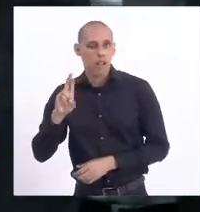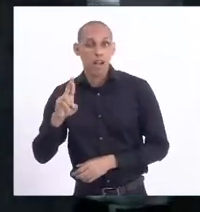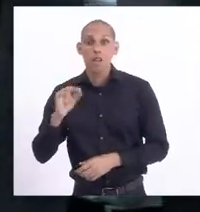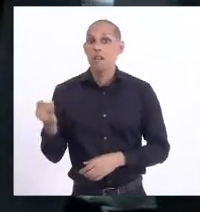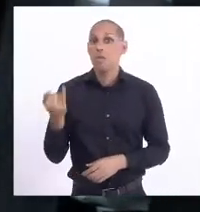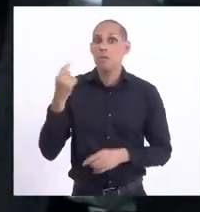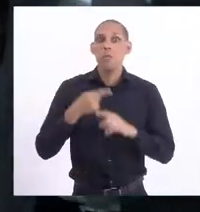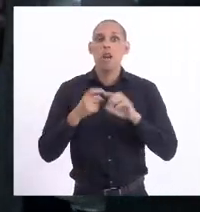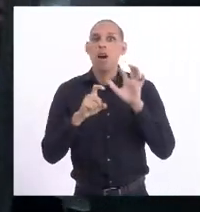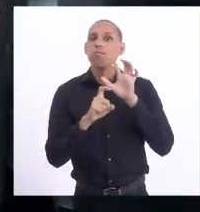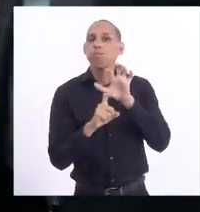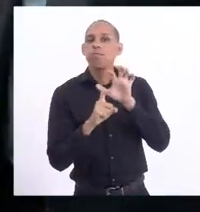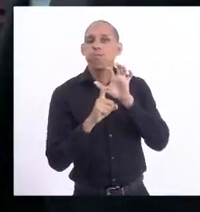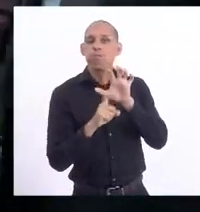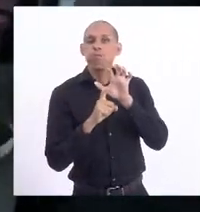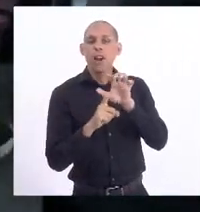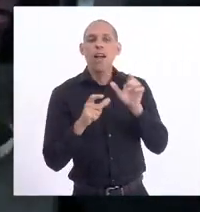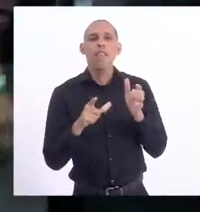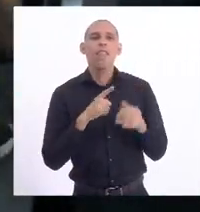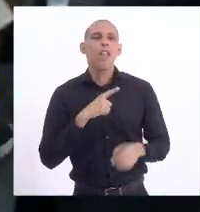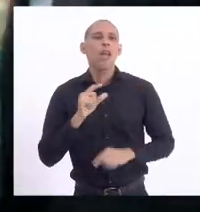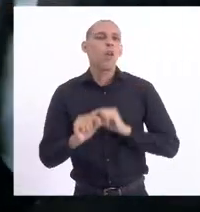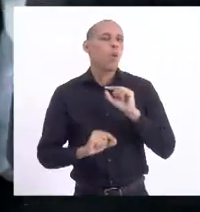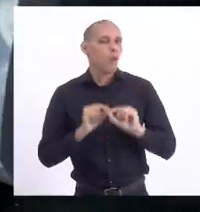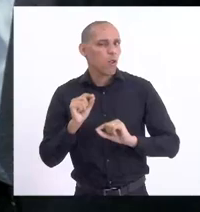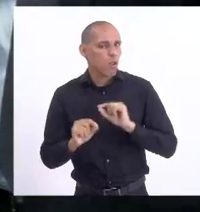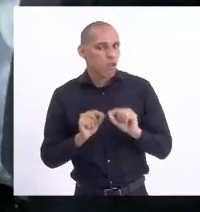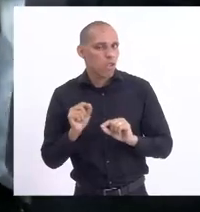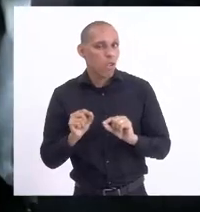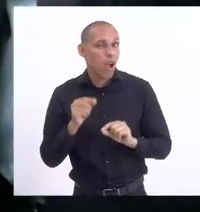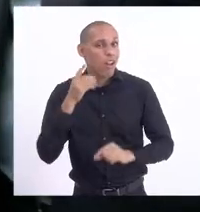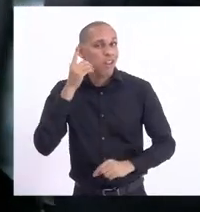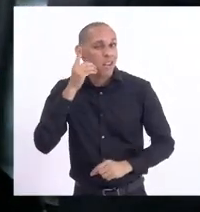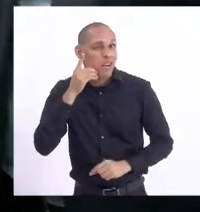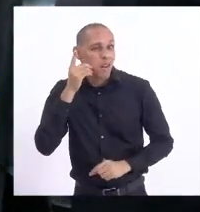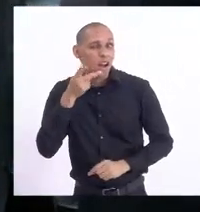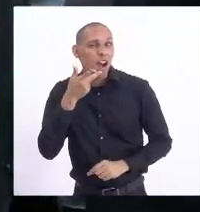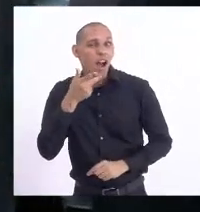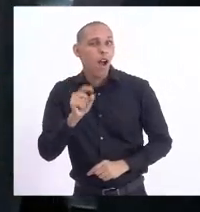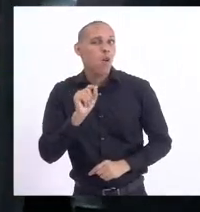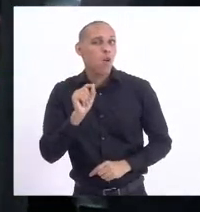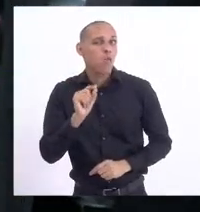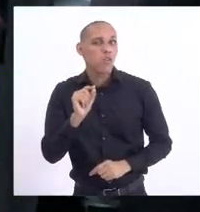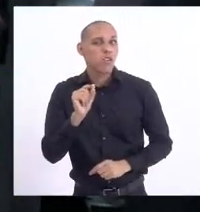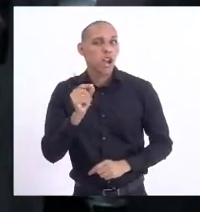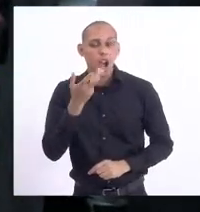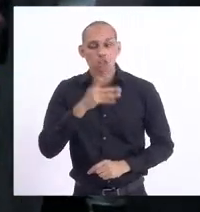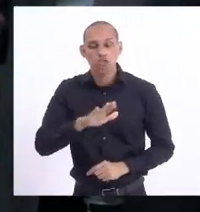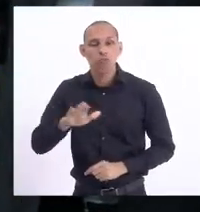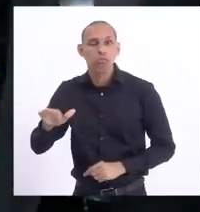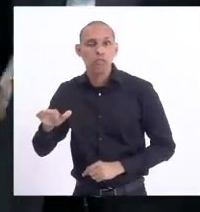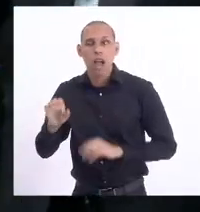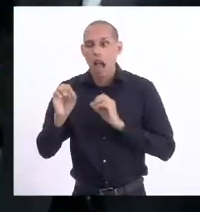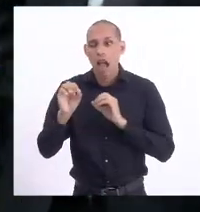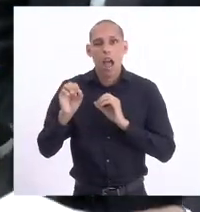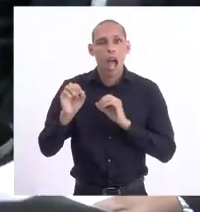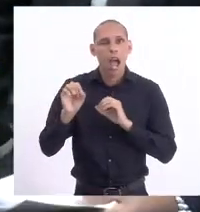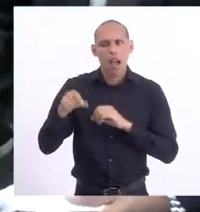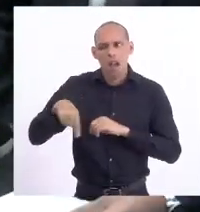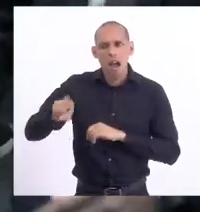dessas fake news, há quem diga que tem deputado propondo que a criança não possa assistir à aula. Isso não é